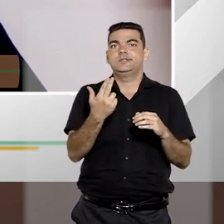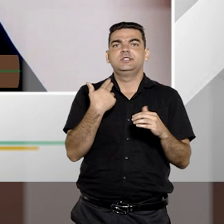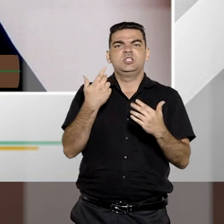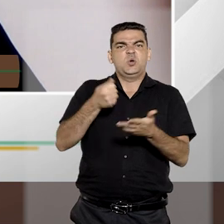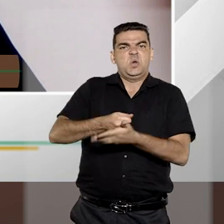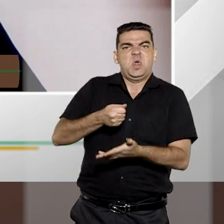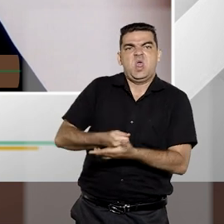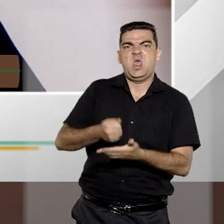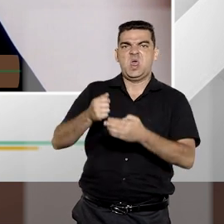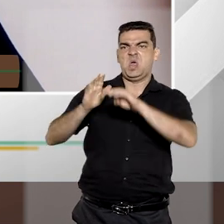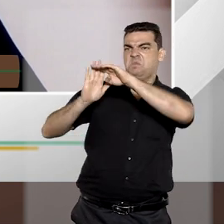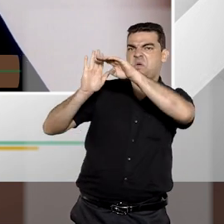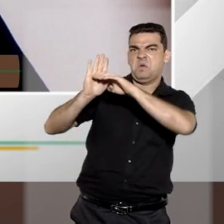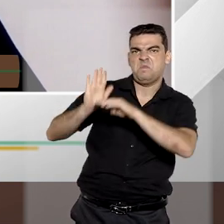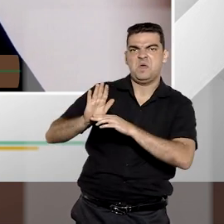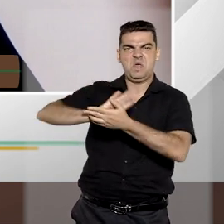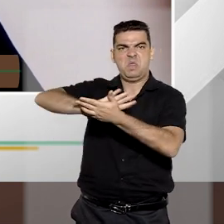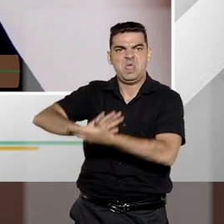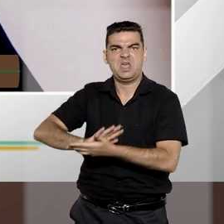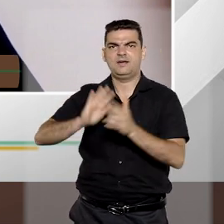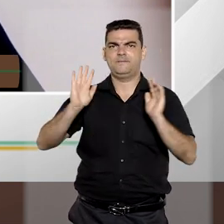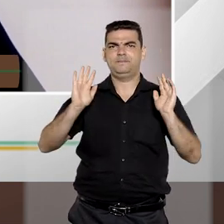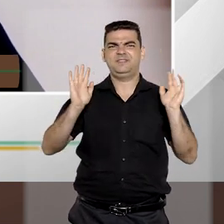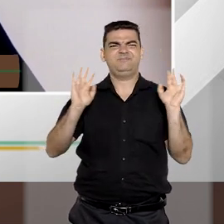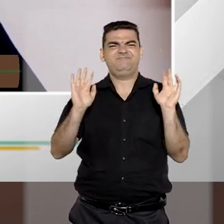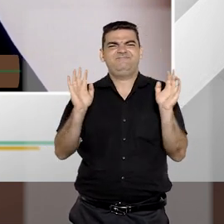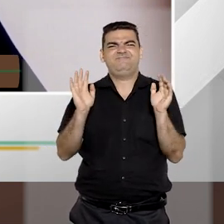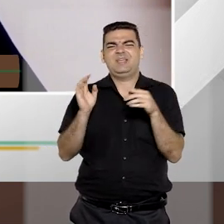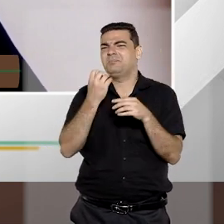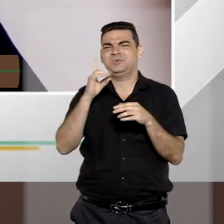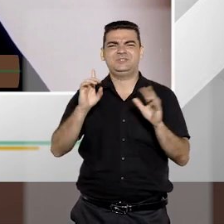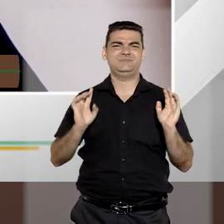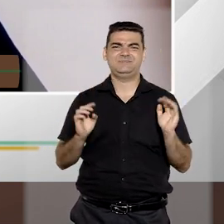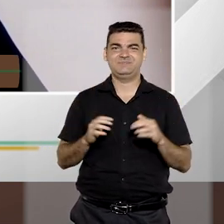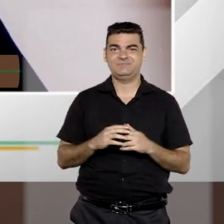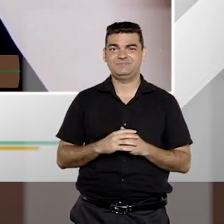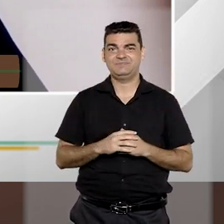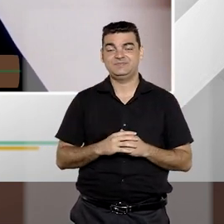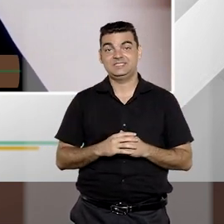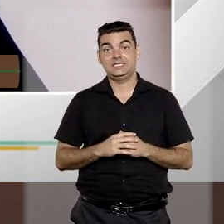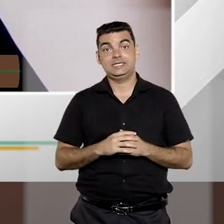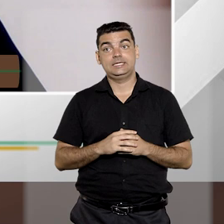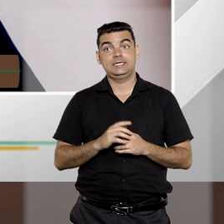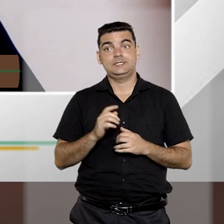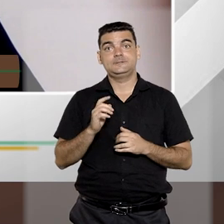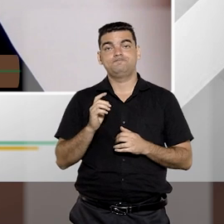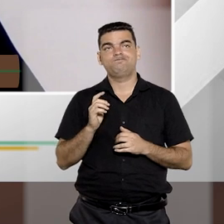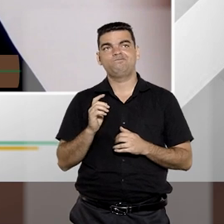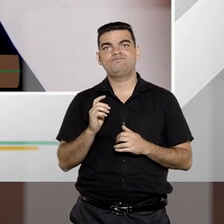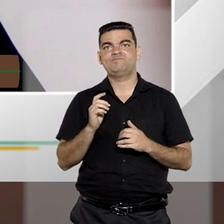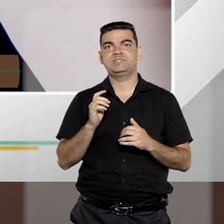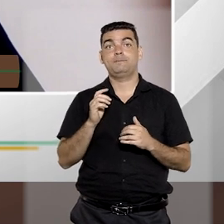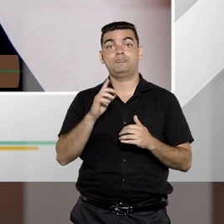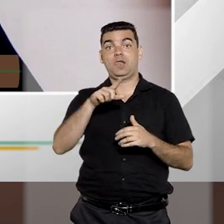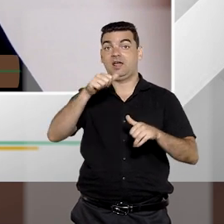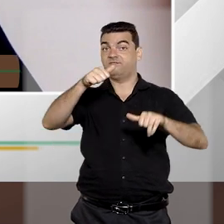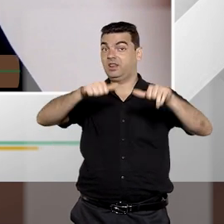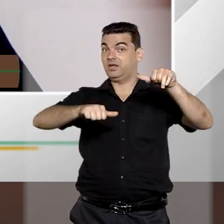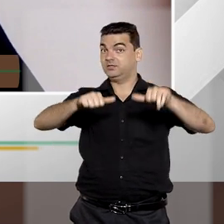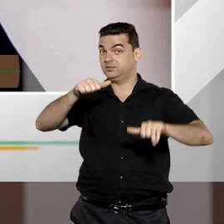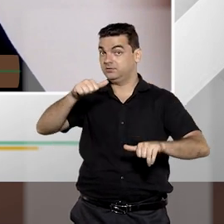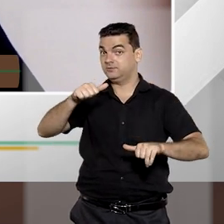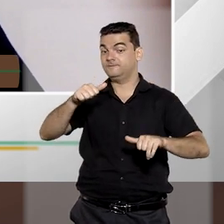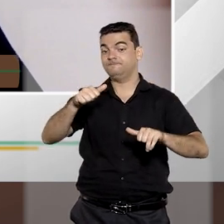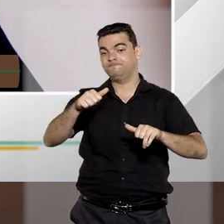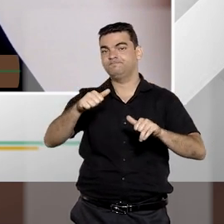trazer rótulos ou taxar até para que haja uma discriminação, enfim, não. Na verdade, a partir da avaliação, que vai